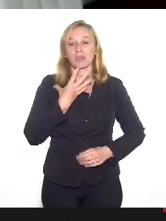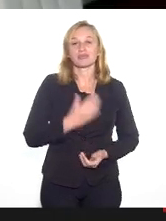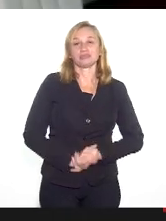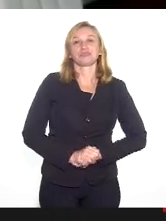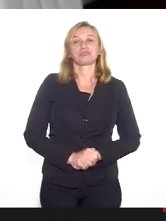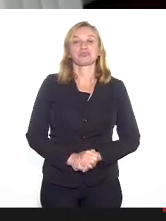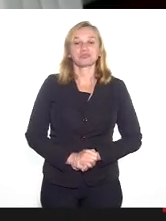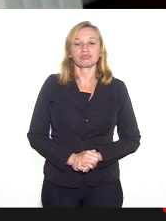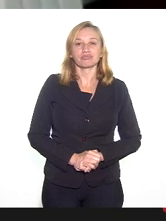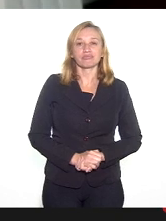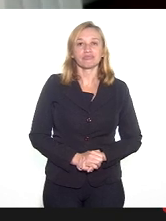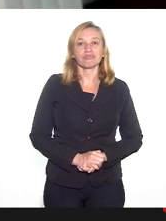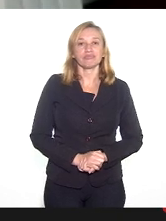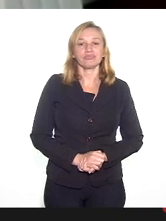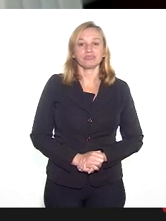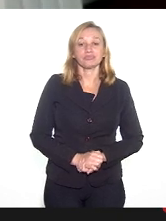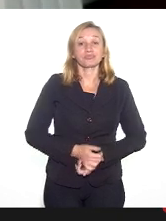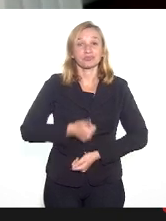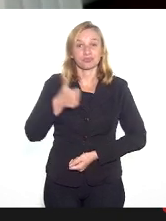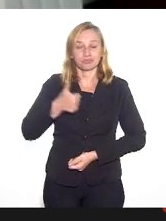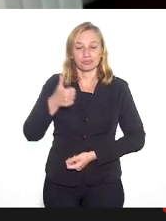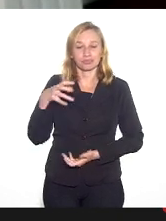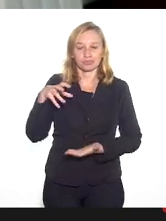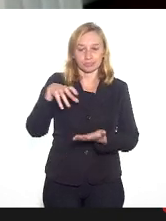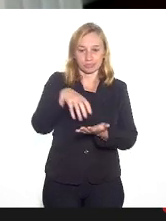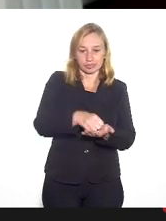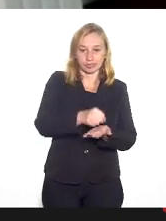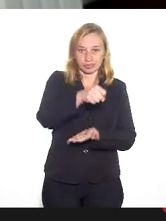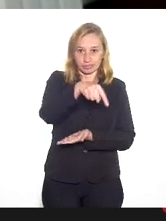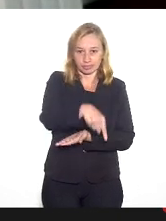para primeiro fazer um registro